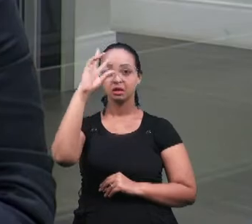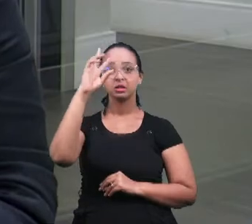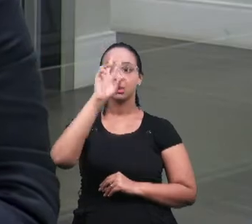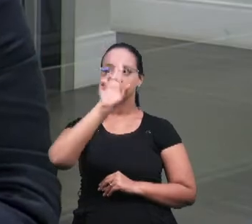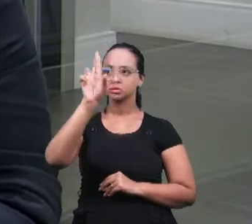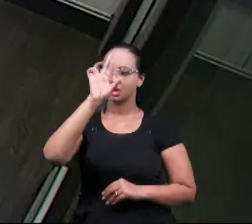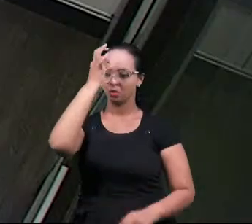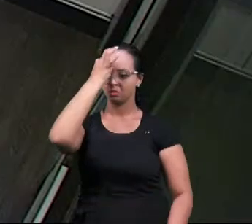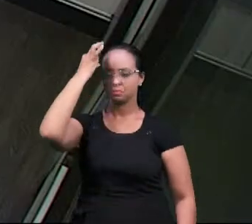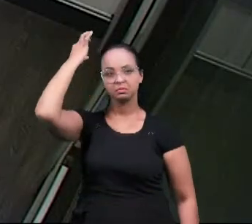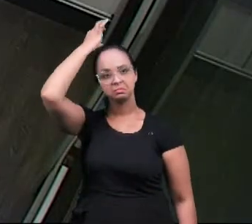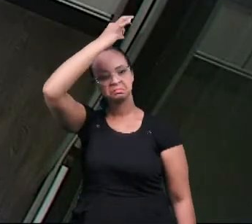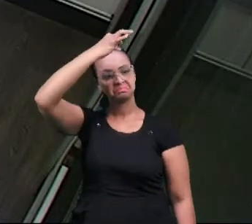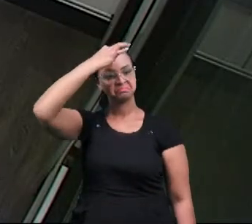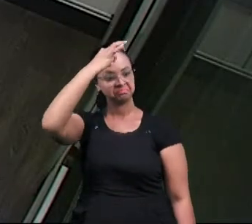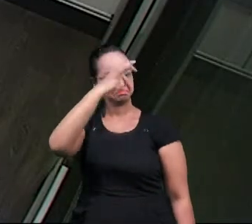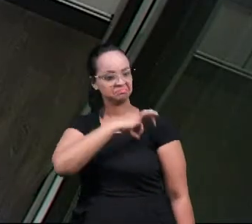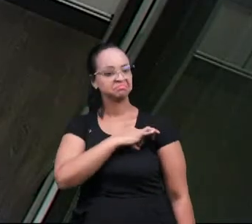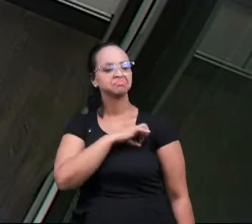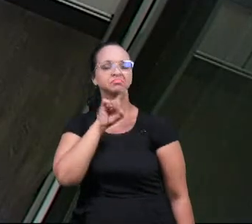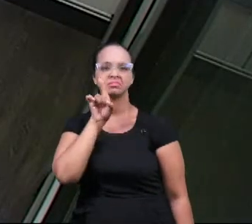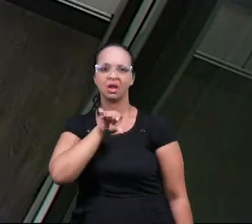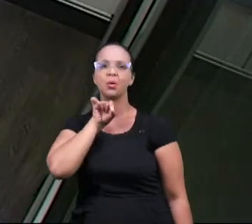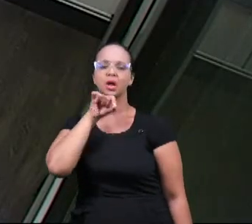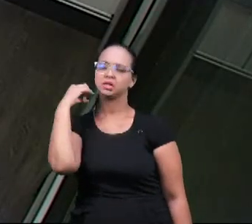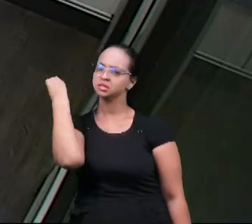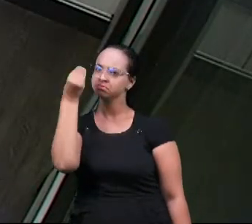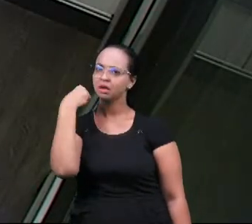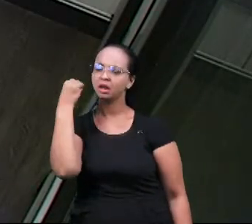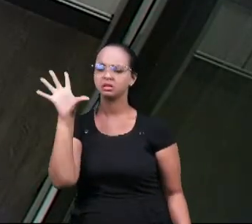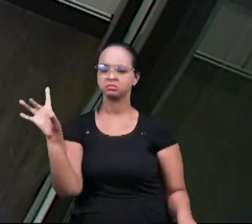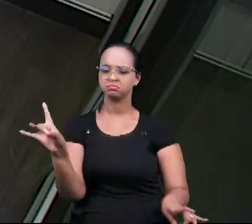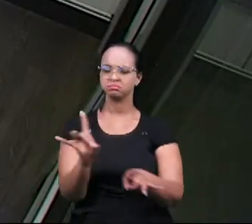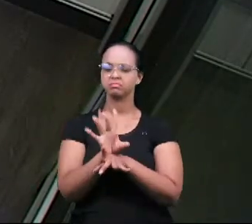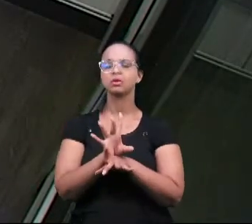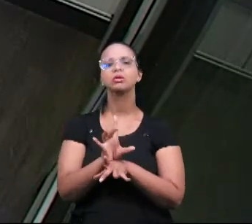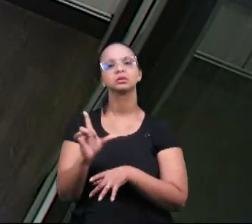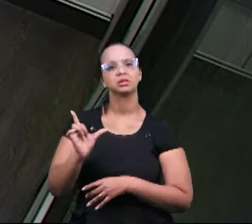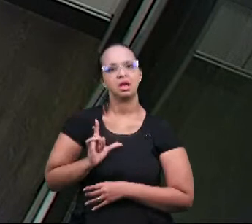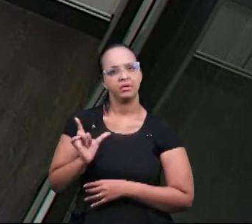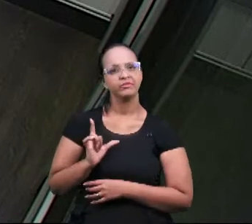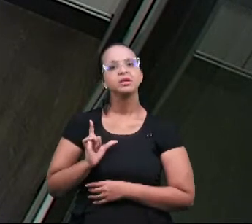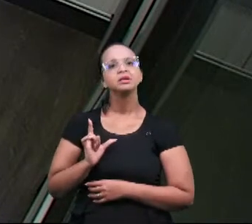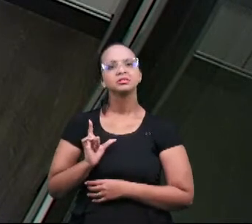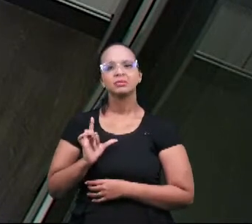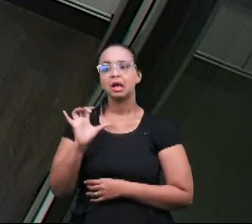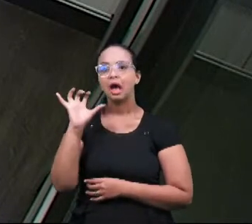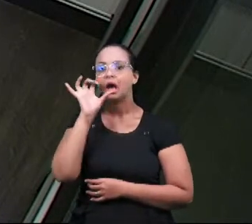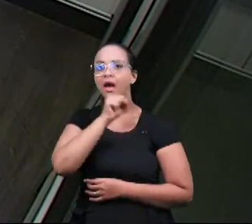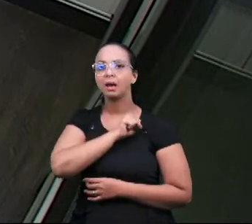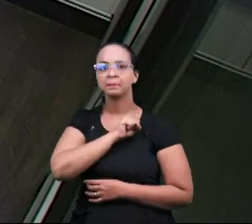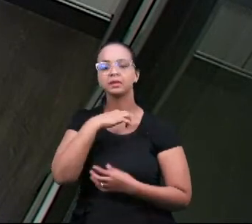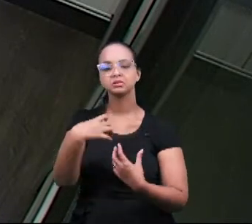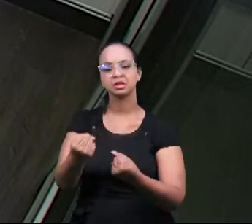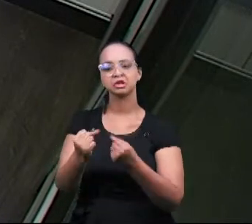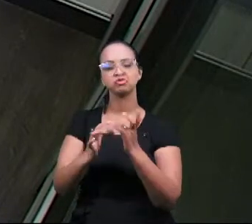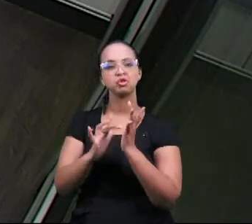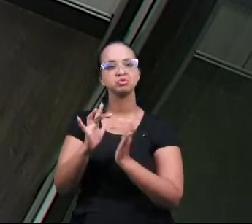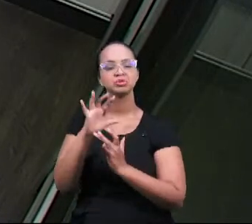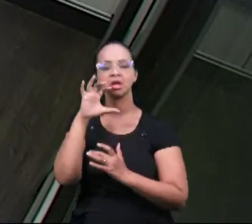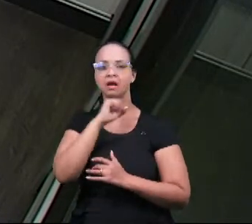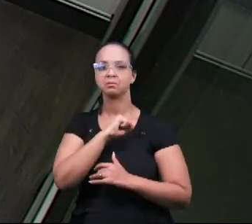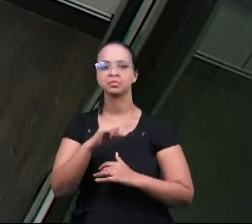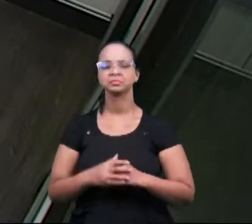Que maravilha. Então foi realmente uma experiência de uma definição uma entrega muito rápida, né? E como é que foi a